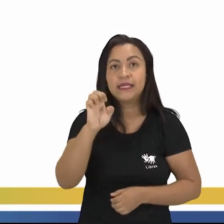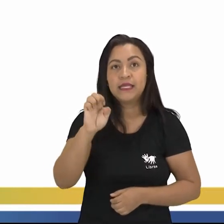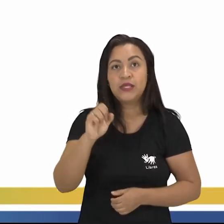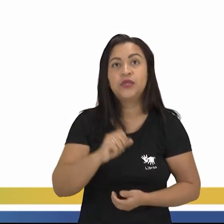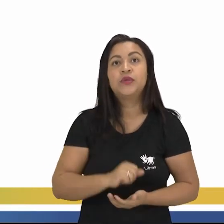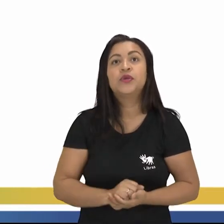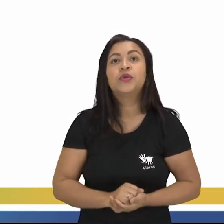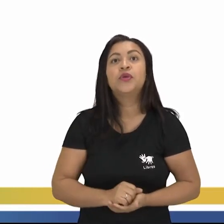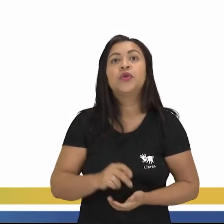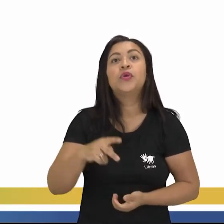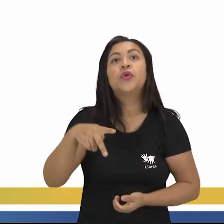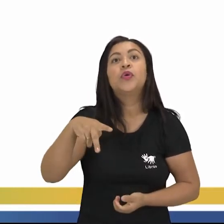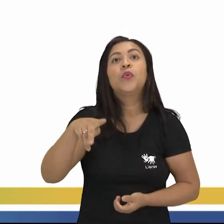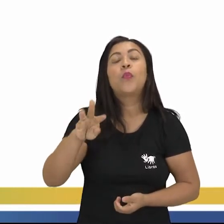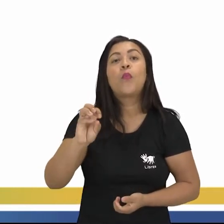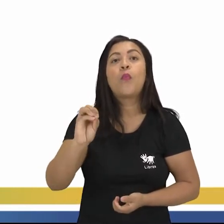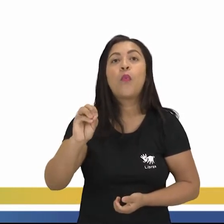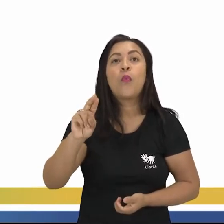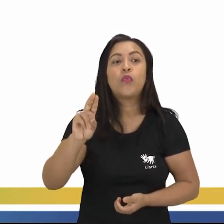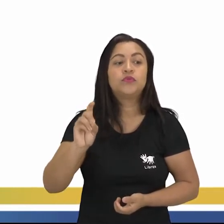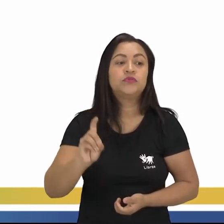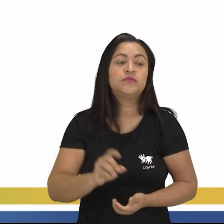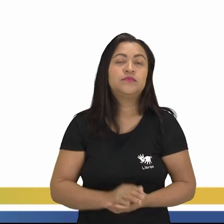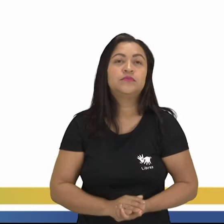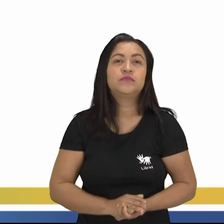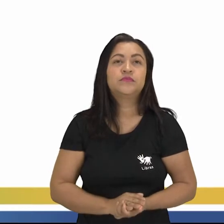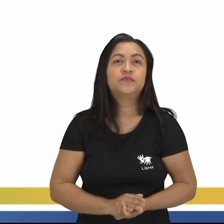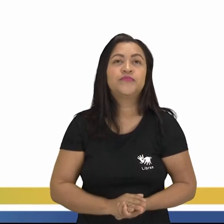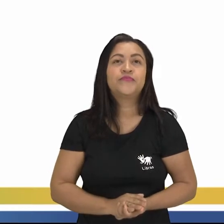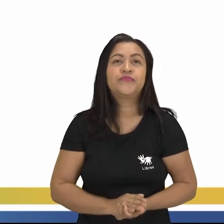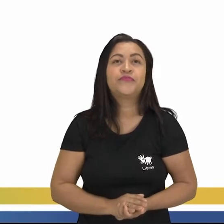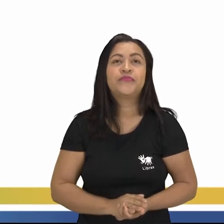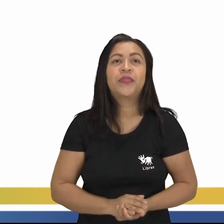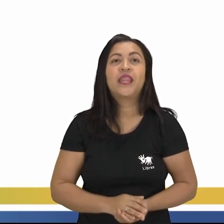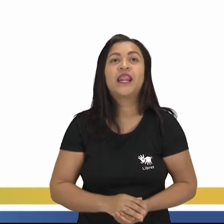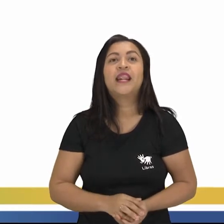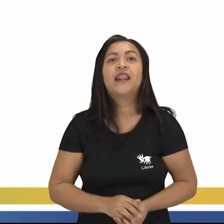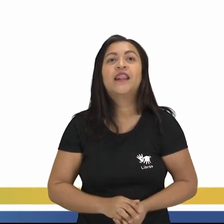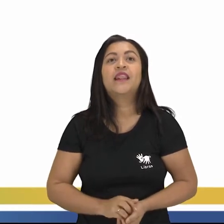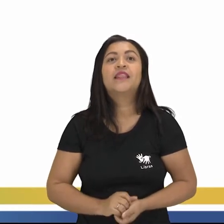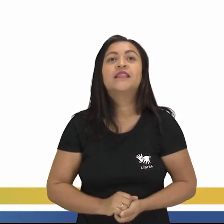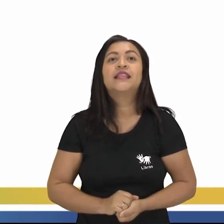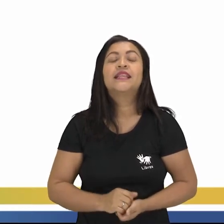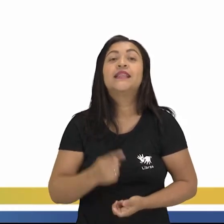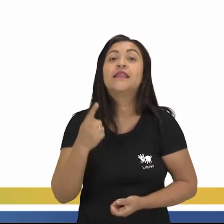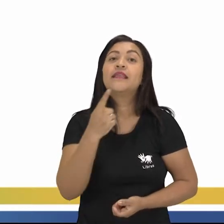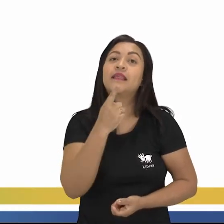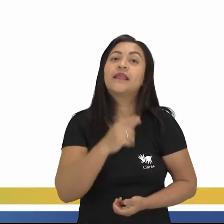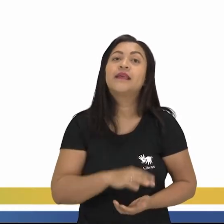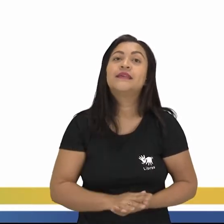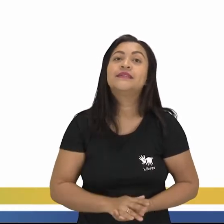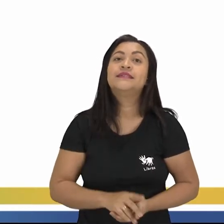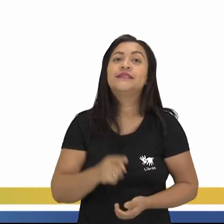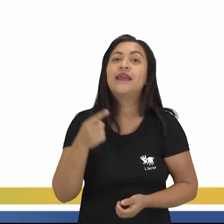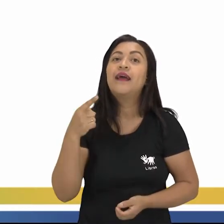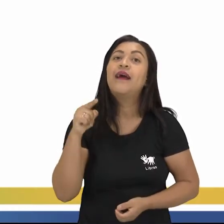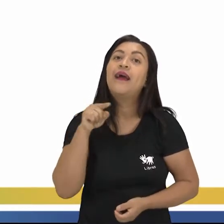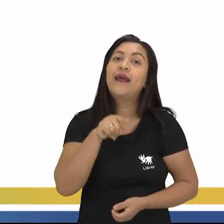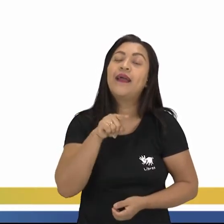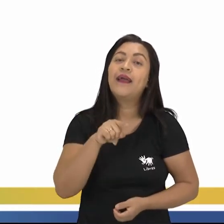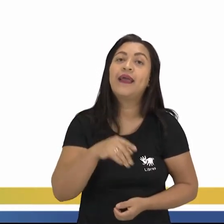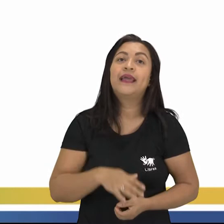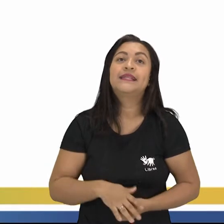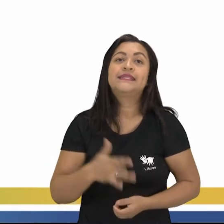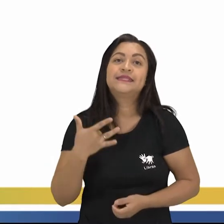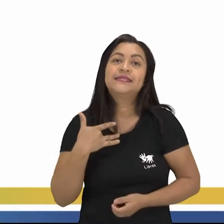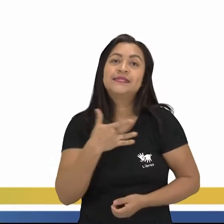imaginação que você tiver sobre essa situação. He would be healthier. Ele seria mais saudável.